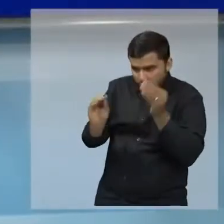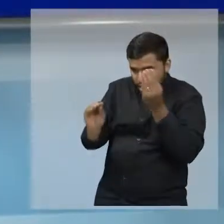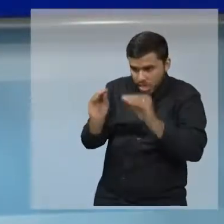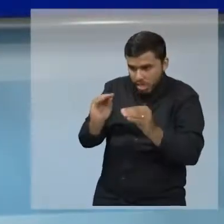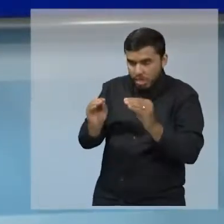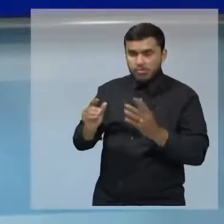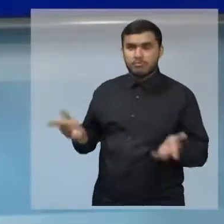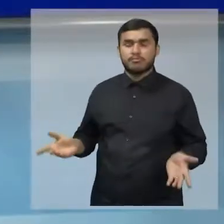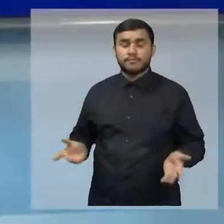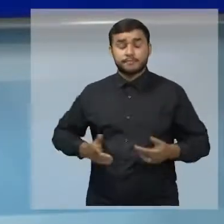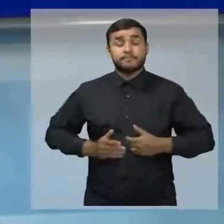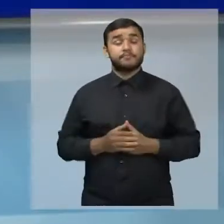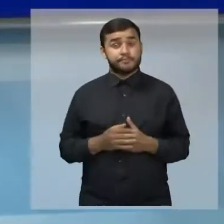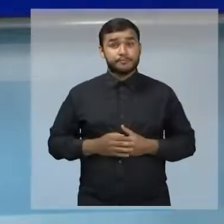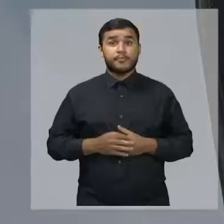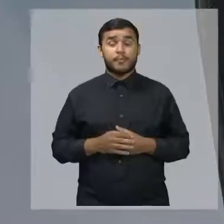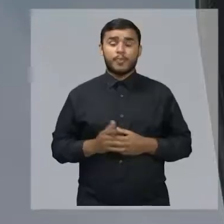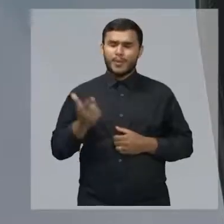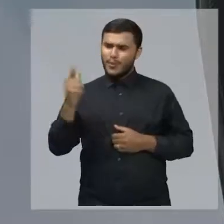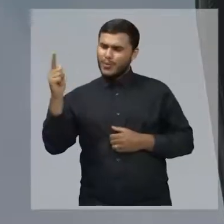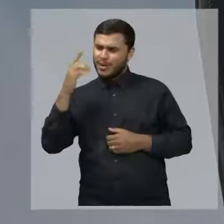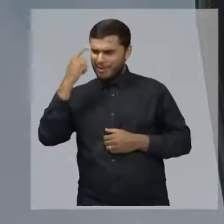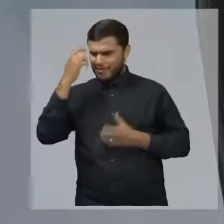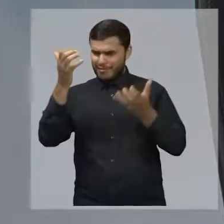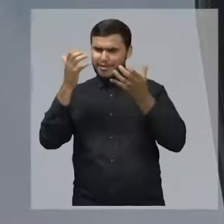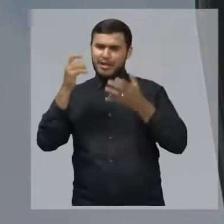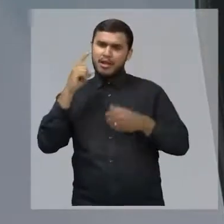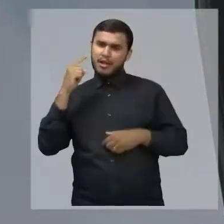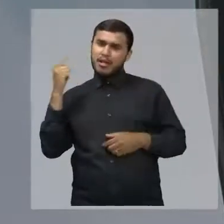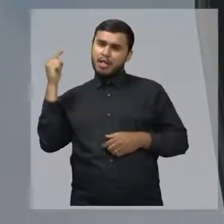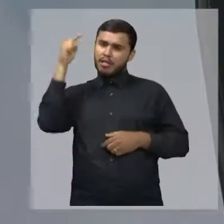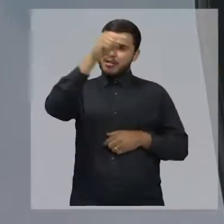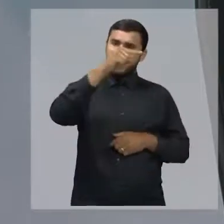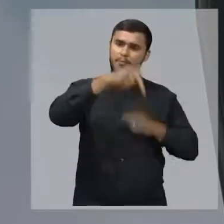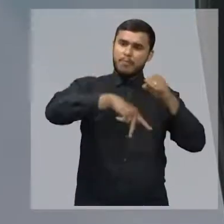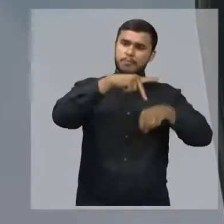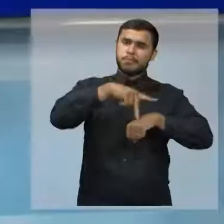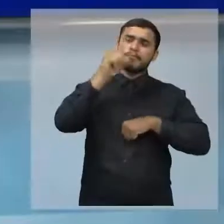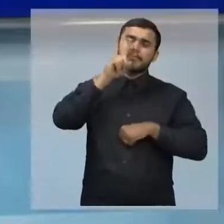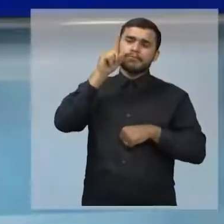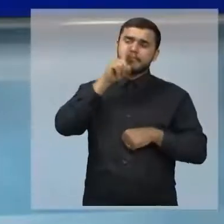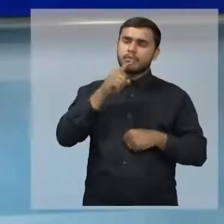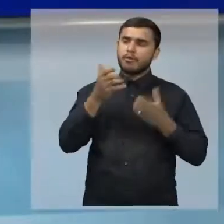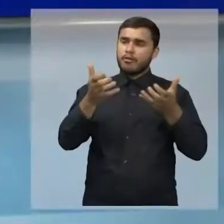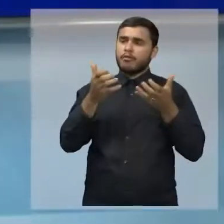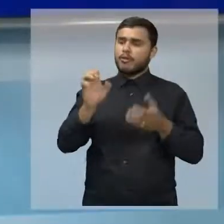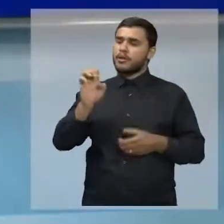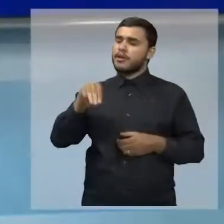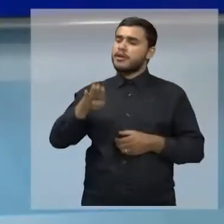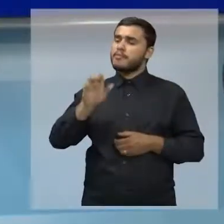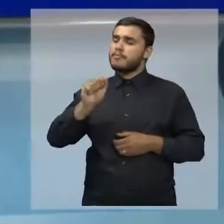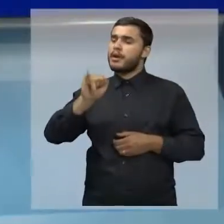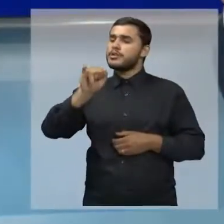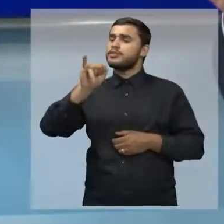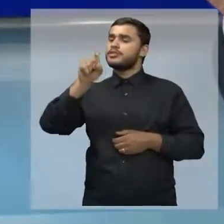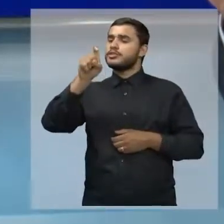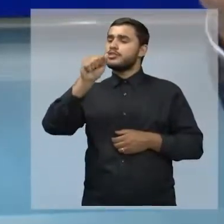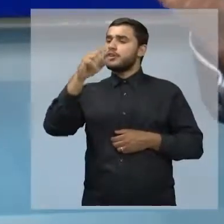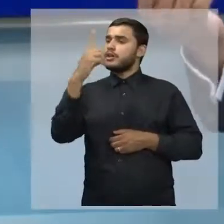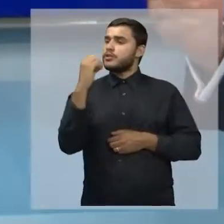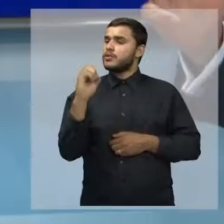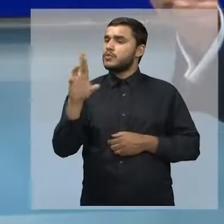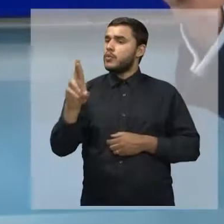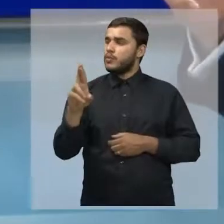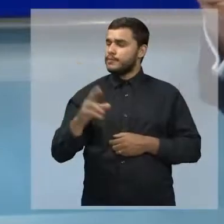Aliás, rejeitado dentro do Senado por essa indicação, criou a briga pela liderança do partido,